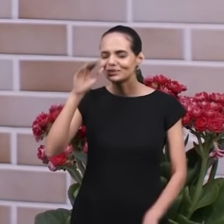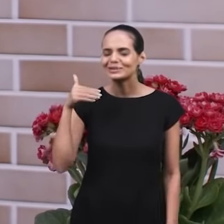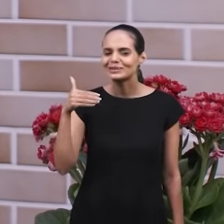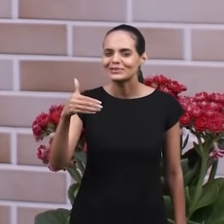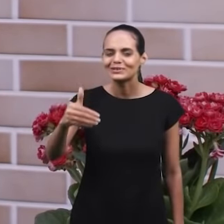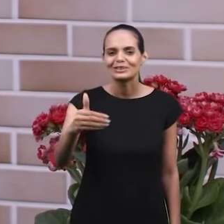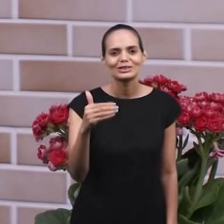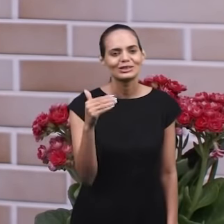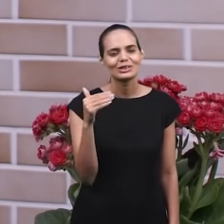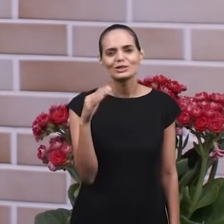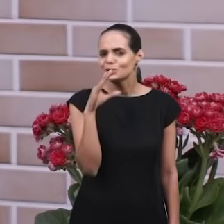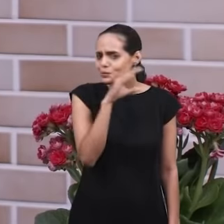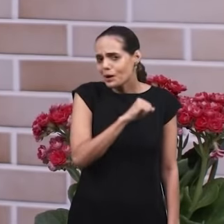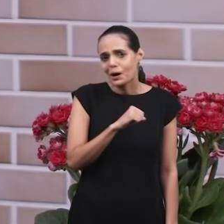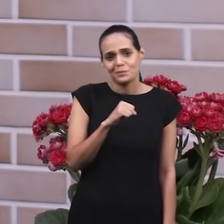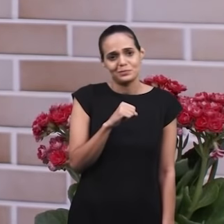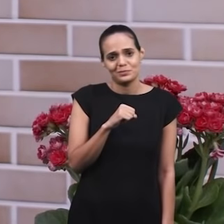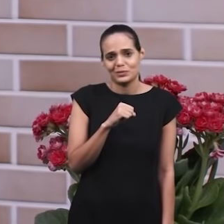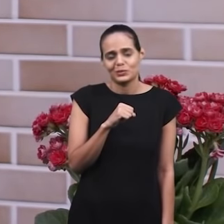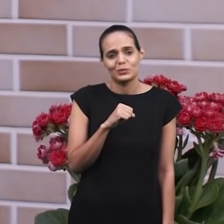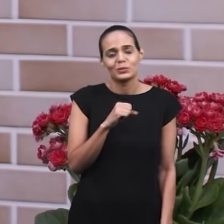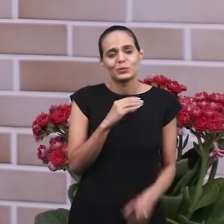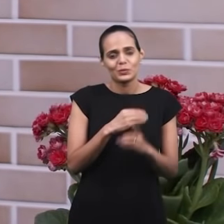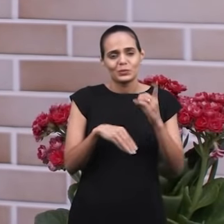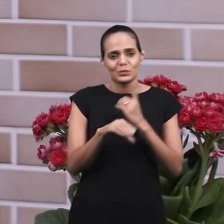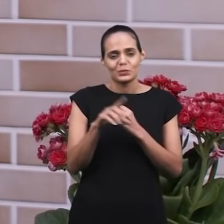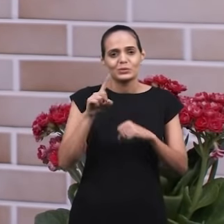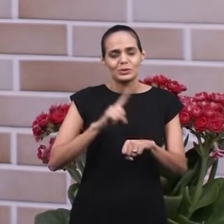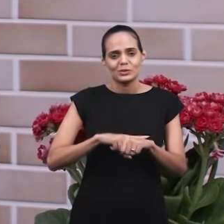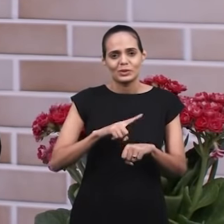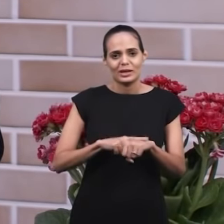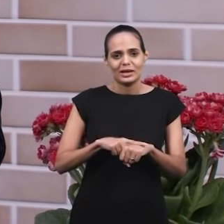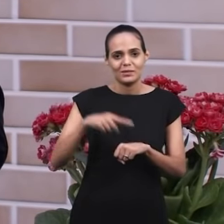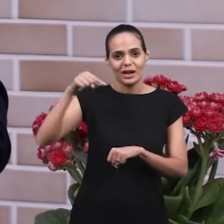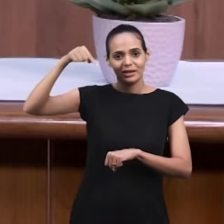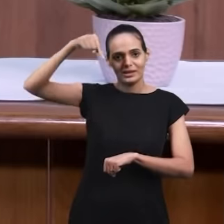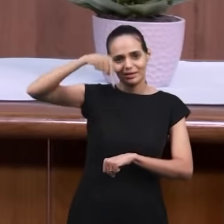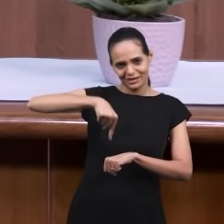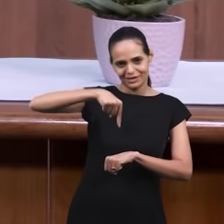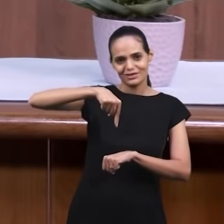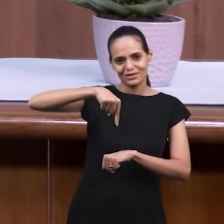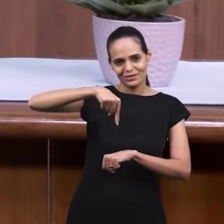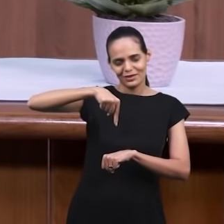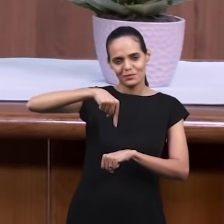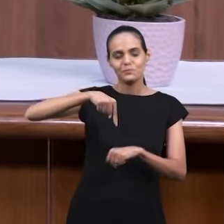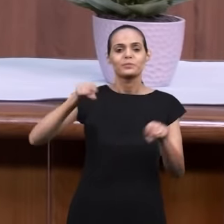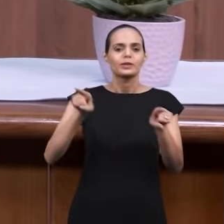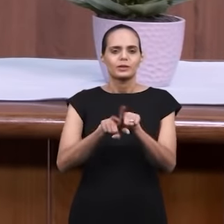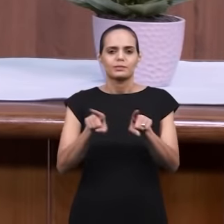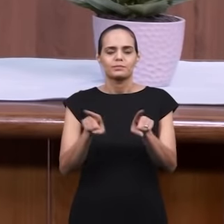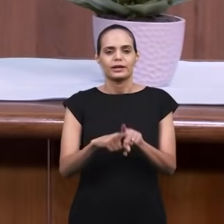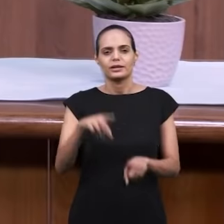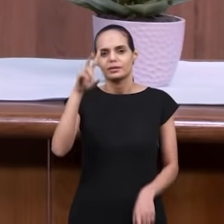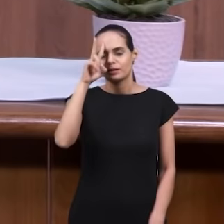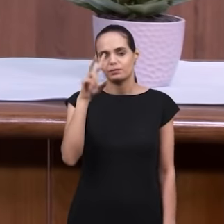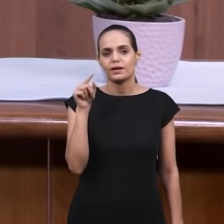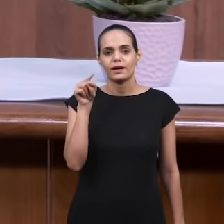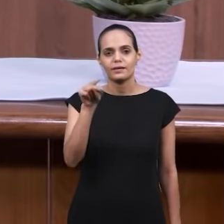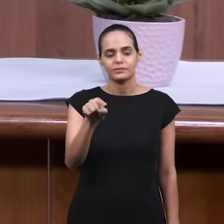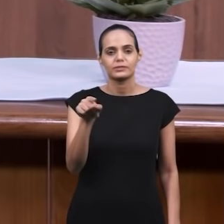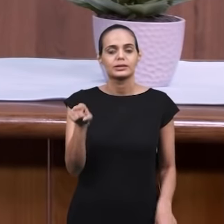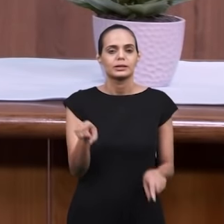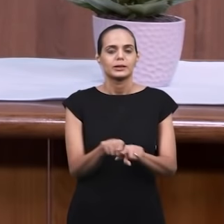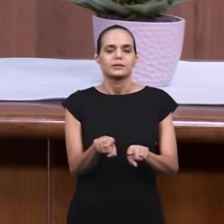de um breve culto de louvor ao Senhor, neste horário, aqui pela Rede TV. Mas eu quero te lembrar também que você